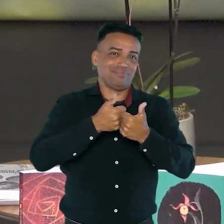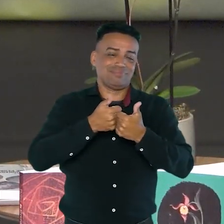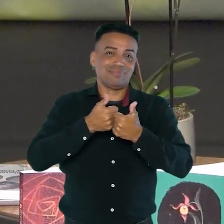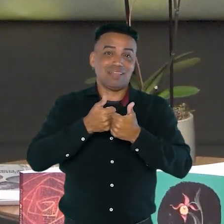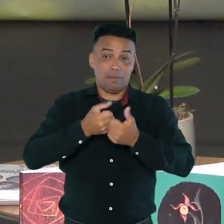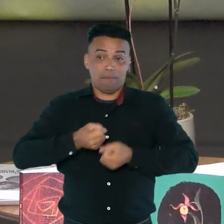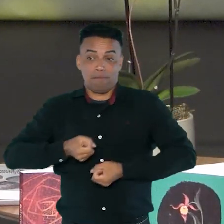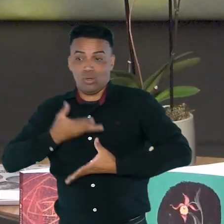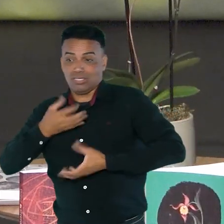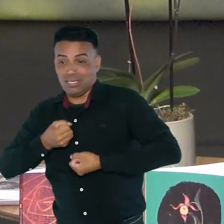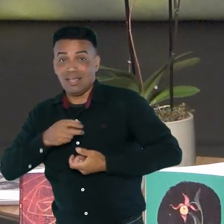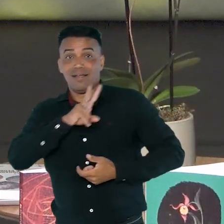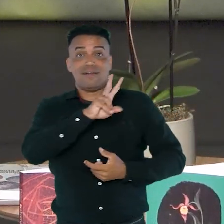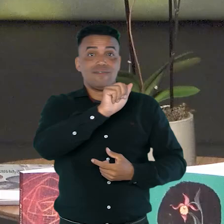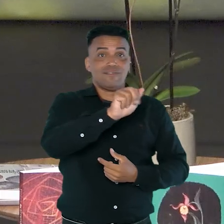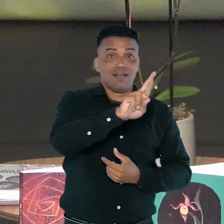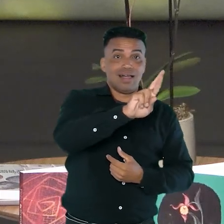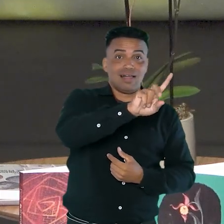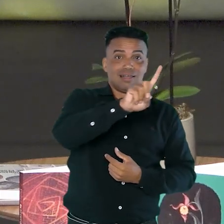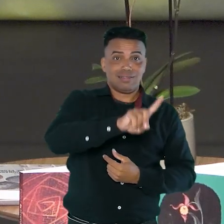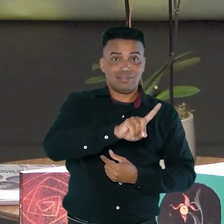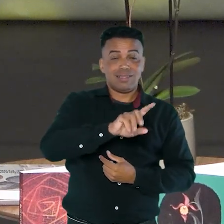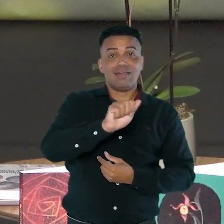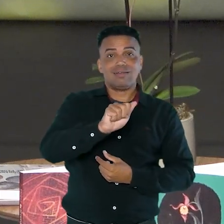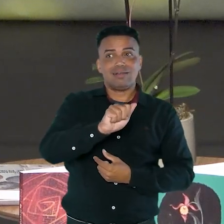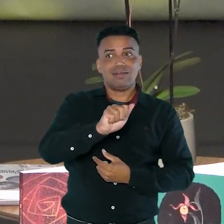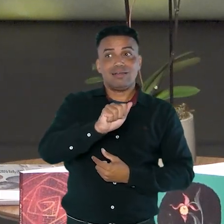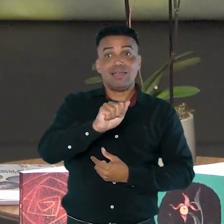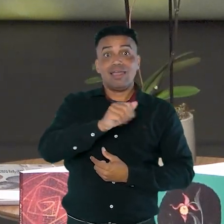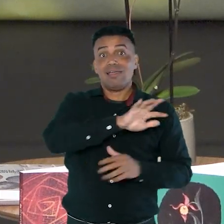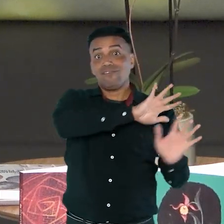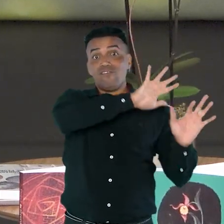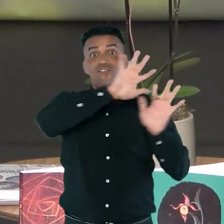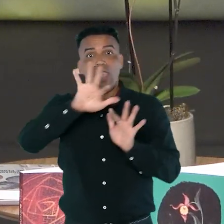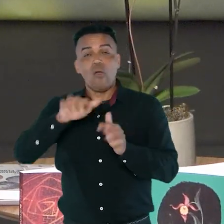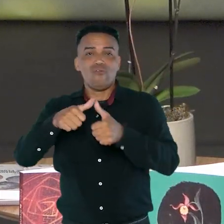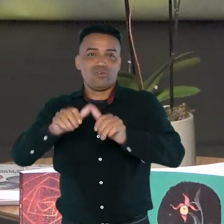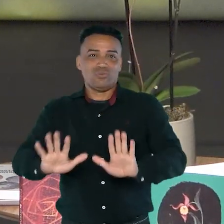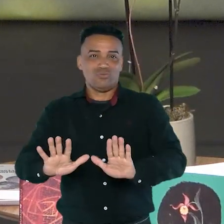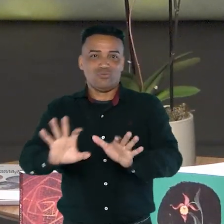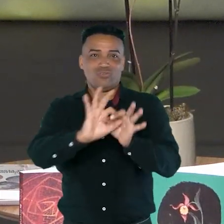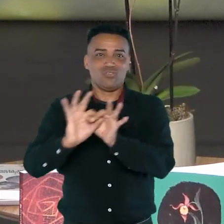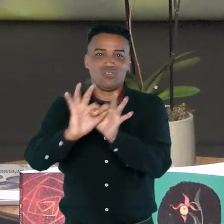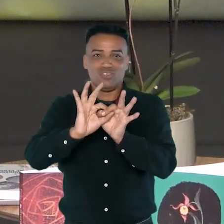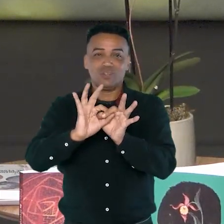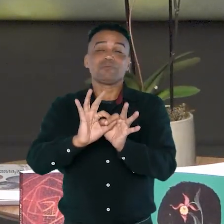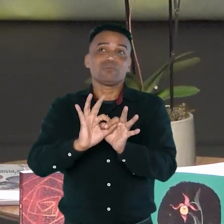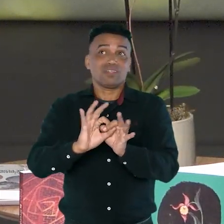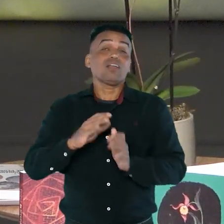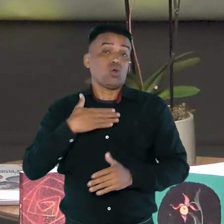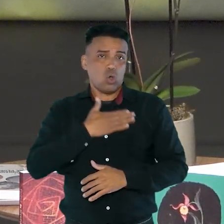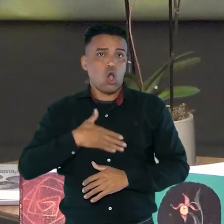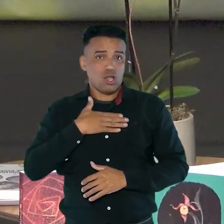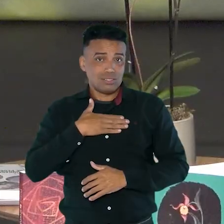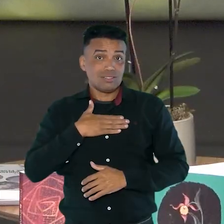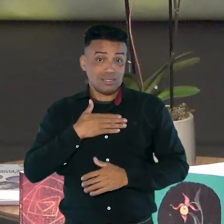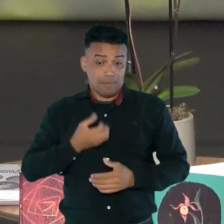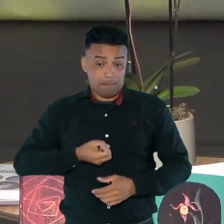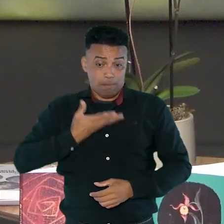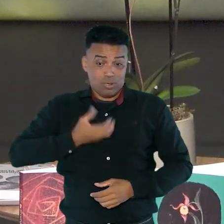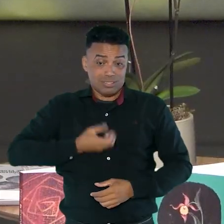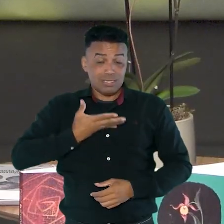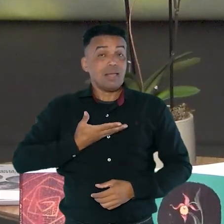nossa surpresa? Que eles vieram e ficaram. Então, todo mundo gosta de poesia, só não sabe que gosta de